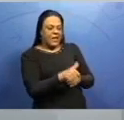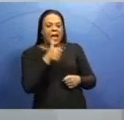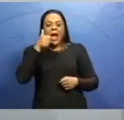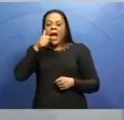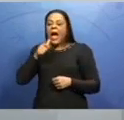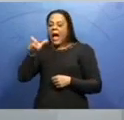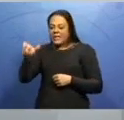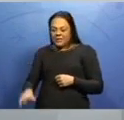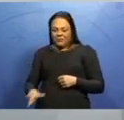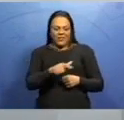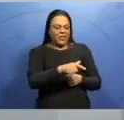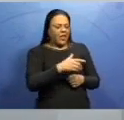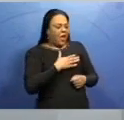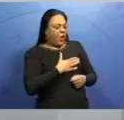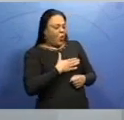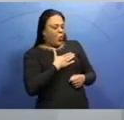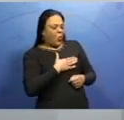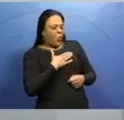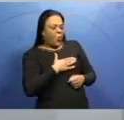flexionado no